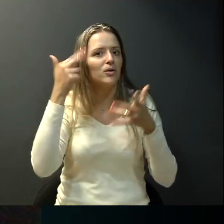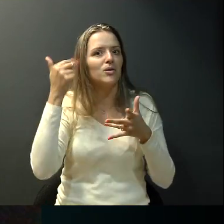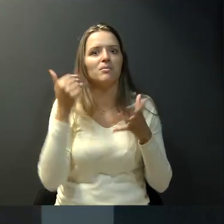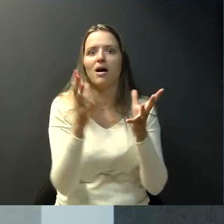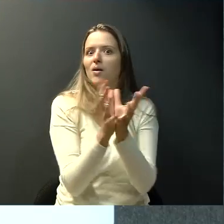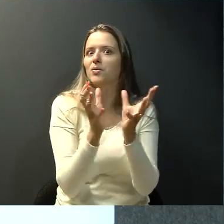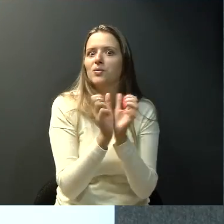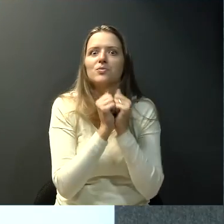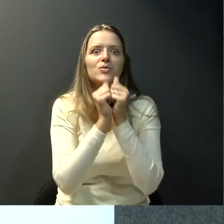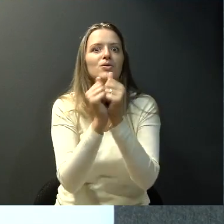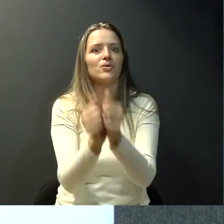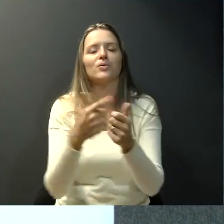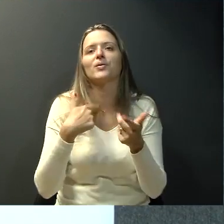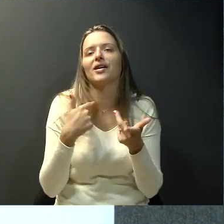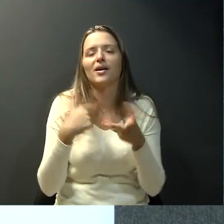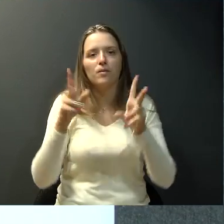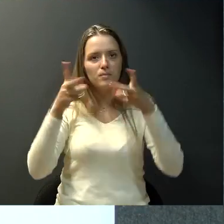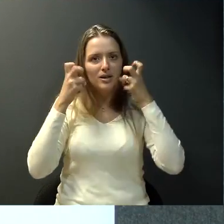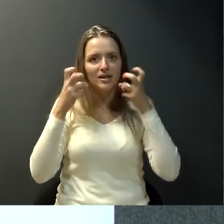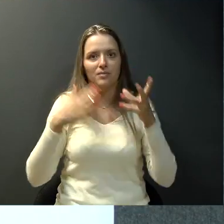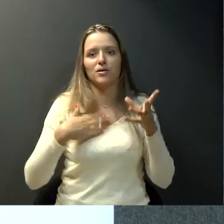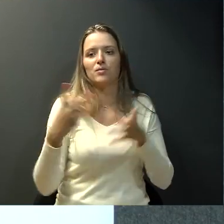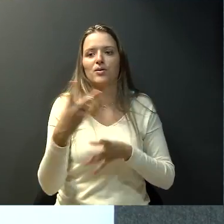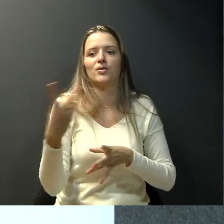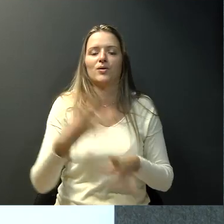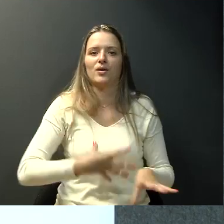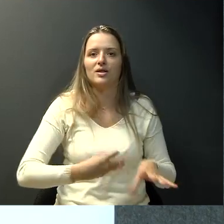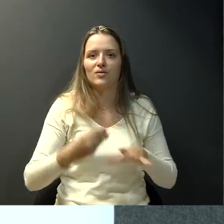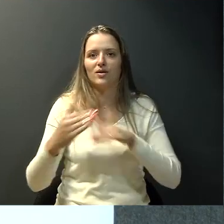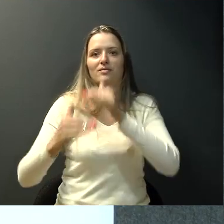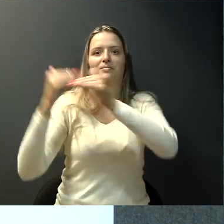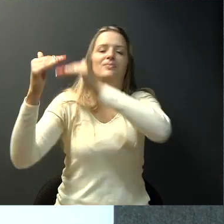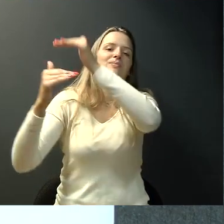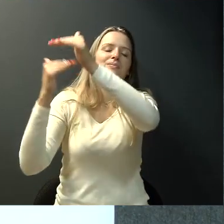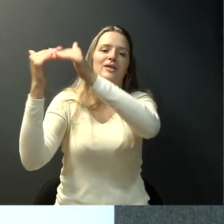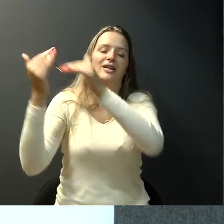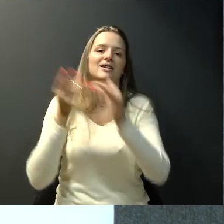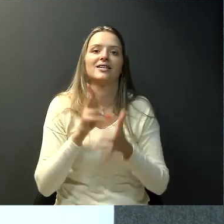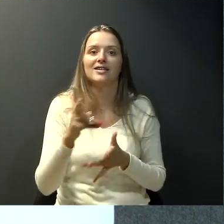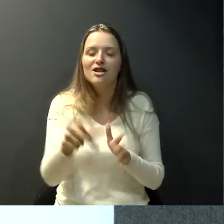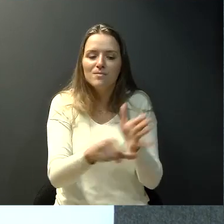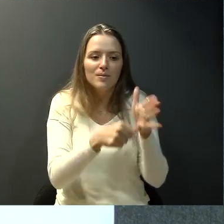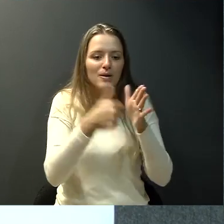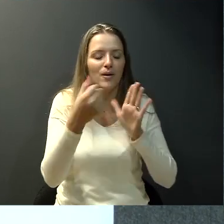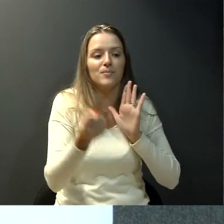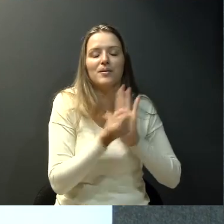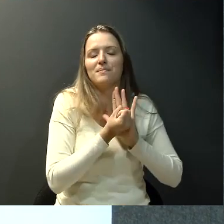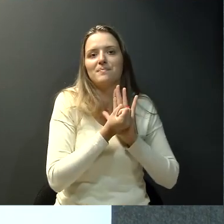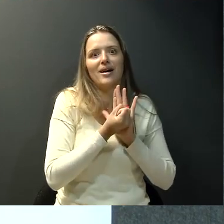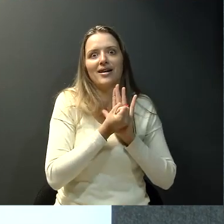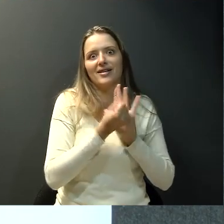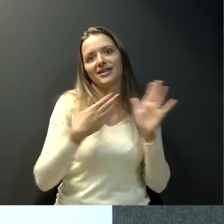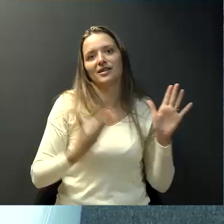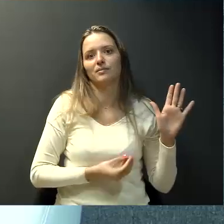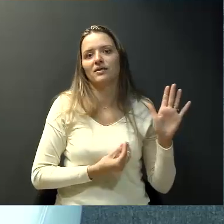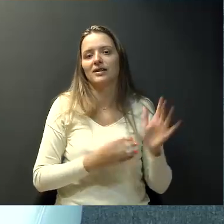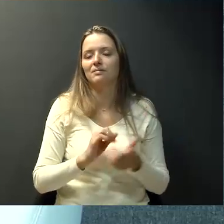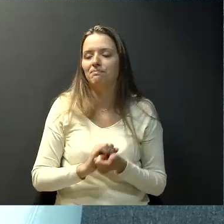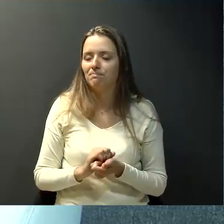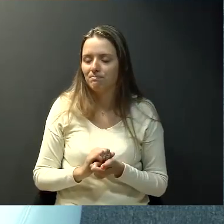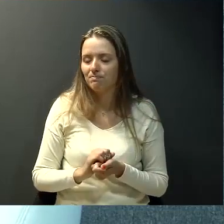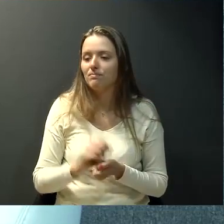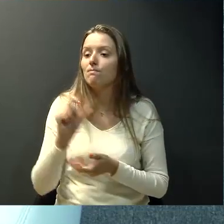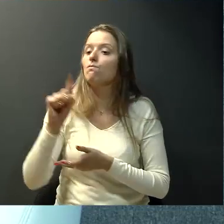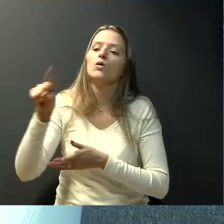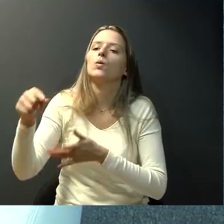então eu vejo cada dia mais eles progredindo e para mim isso é uma recompensa, cada vez mais marca na minha vida. E qual